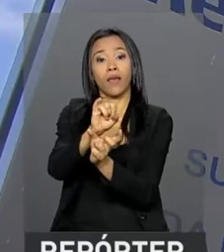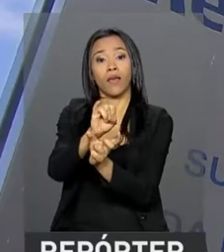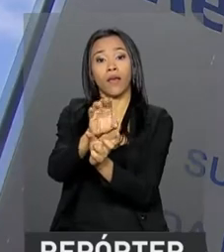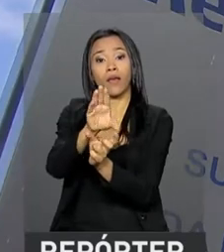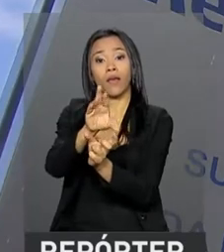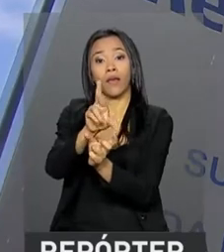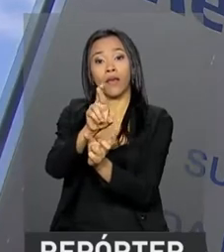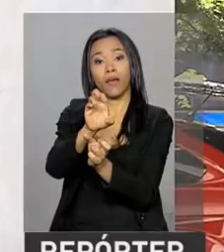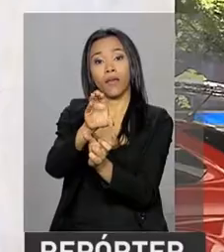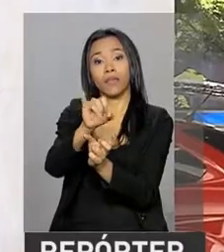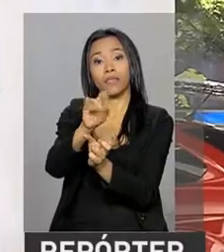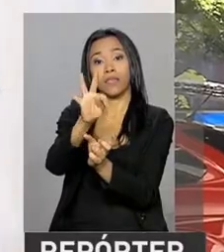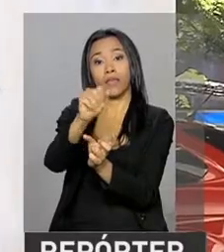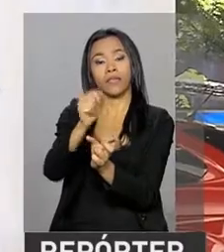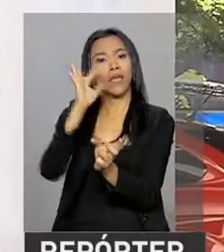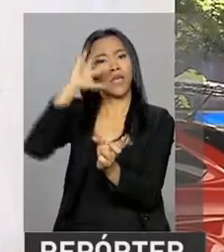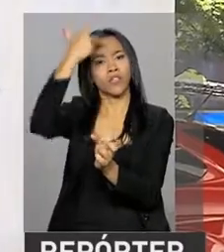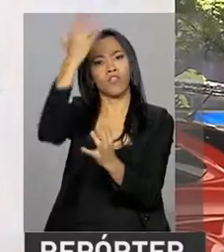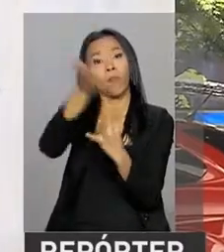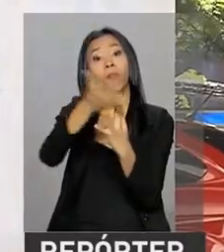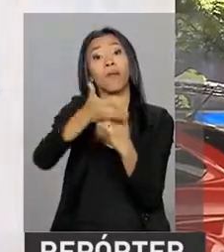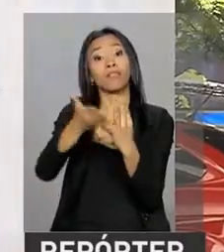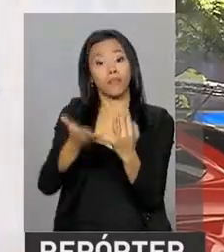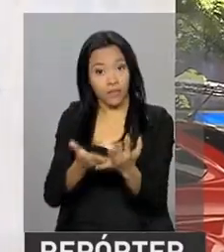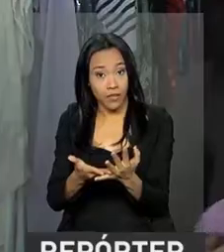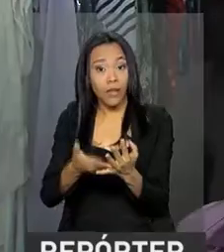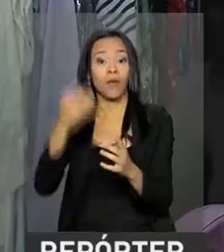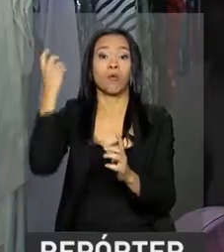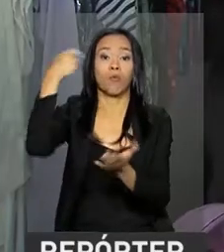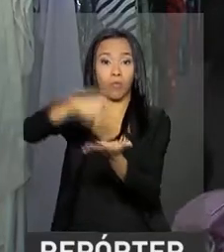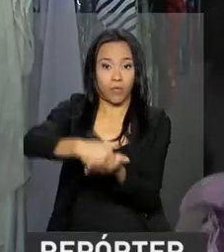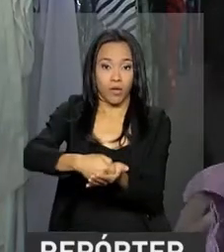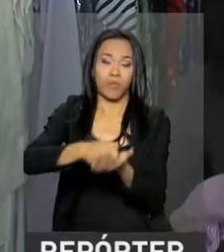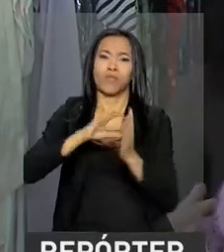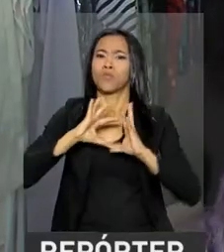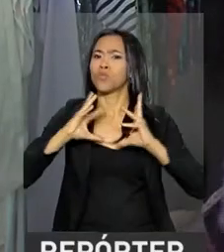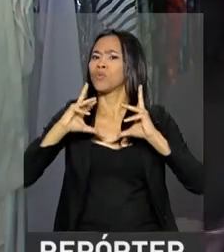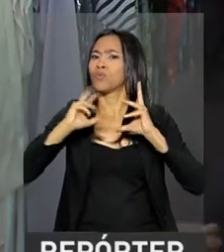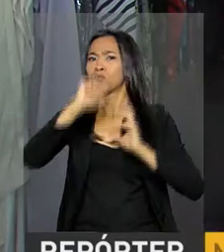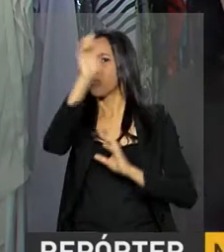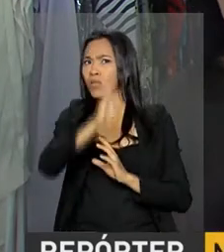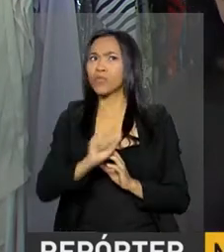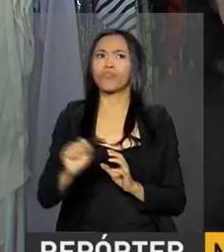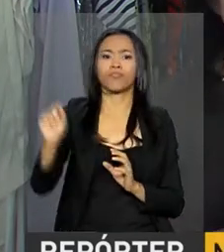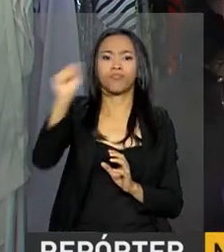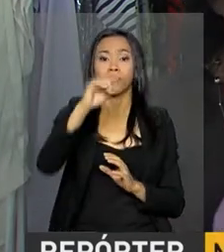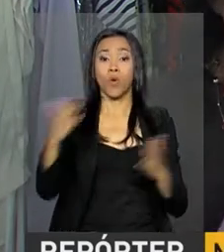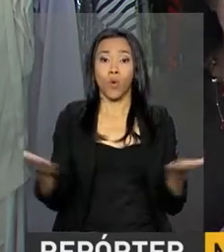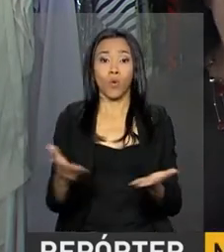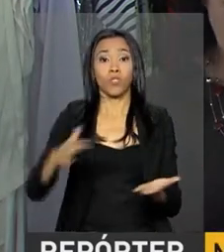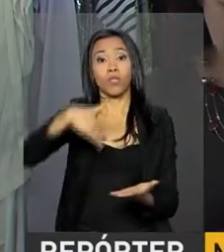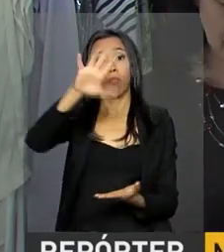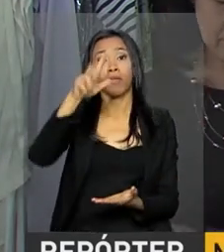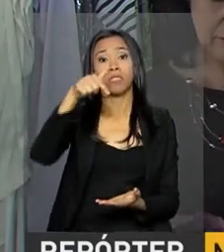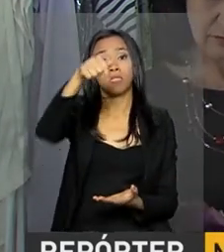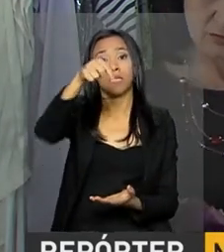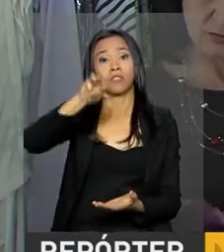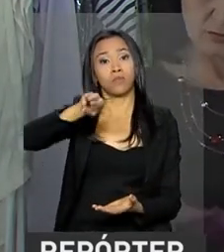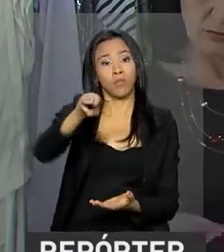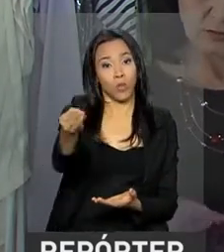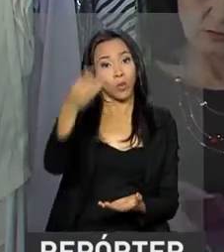dos microempreendedores individuais de todo o país o brasil tem hoje mais de 7 milhões de microempreendedores